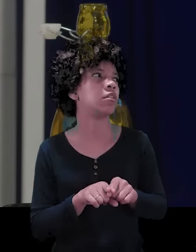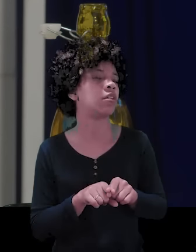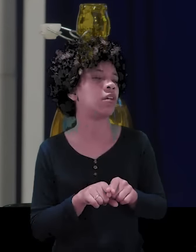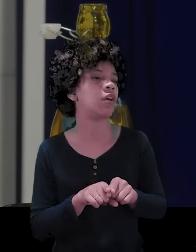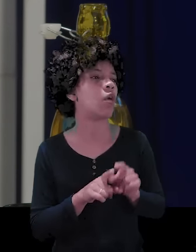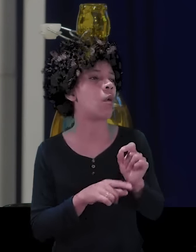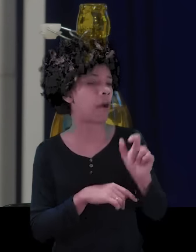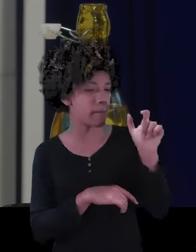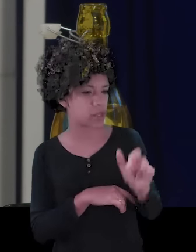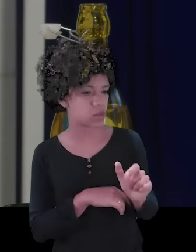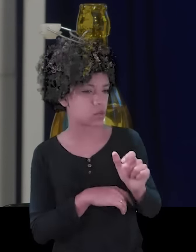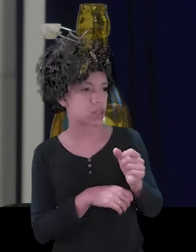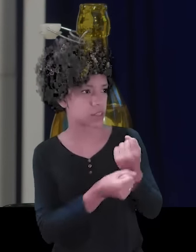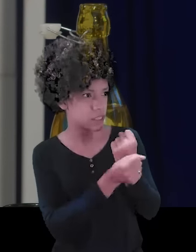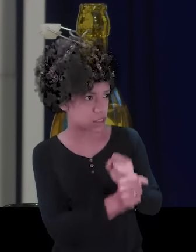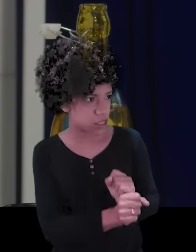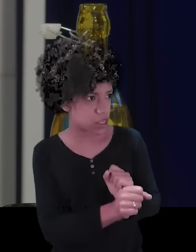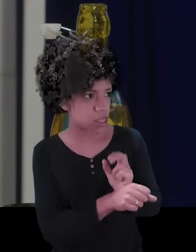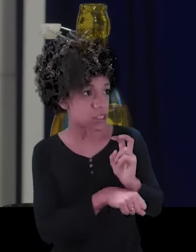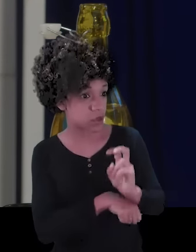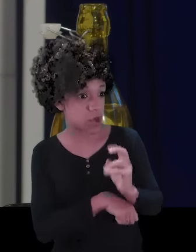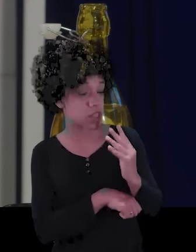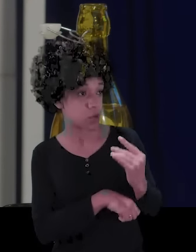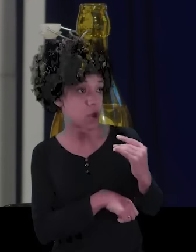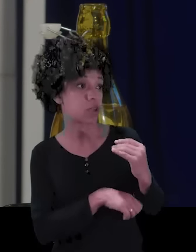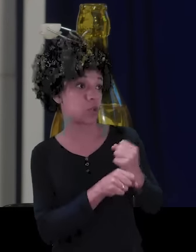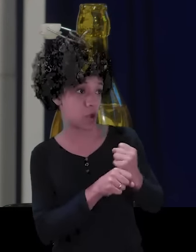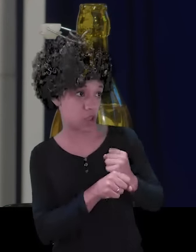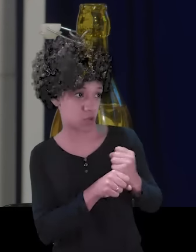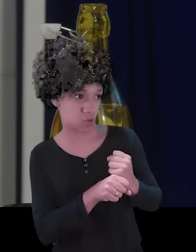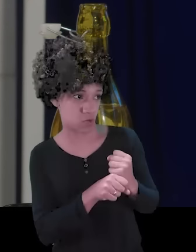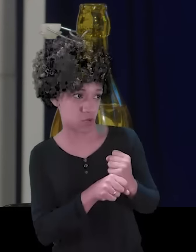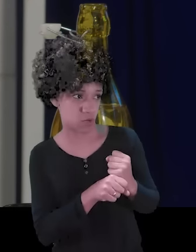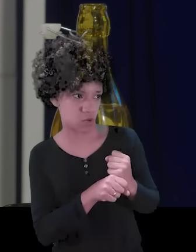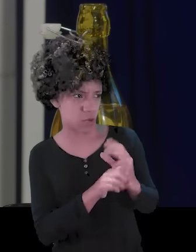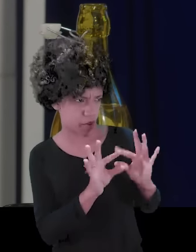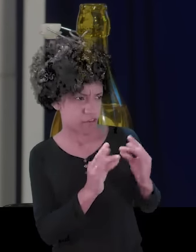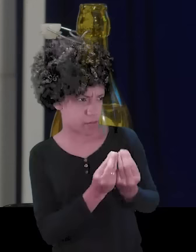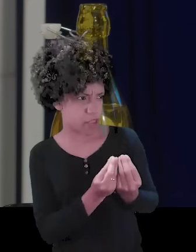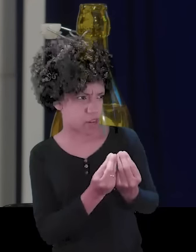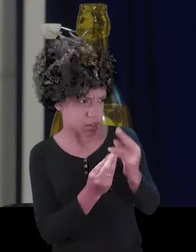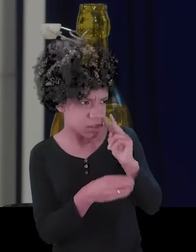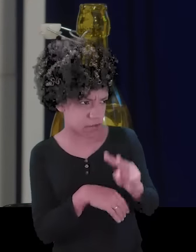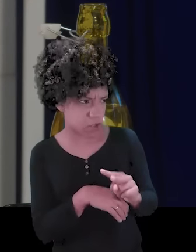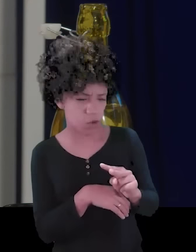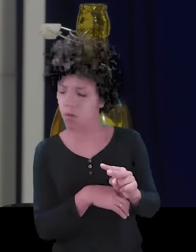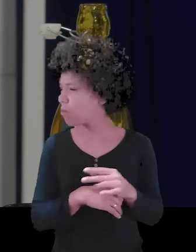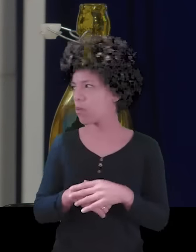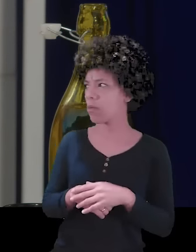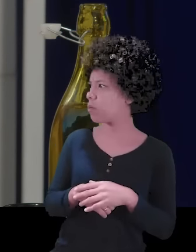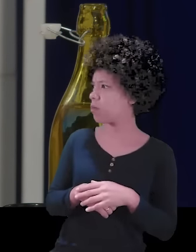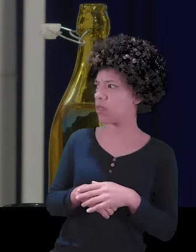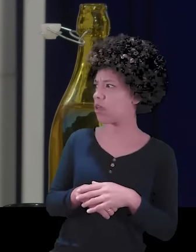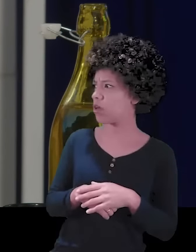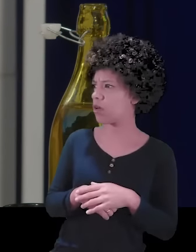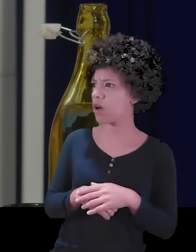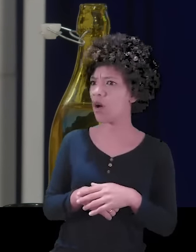uma pessoa que foi escravizada por 54 anos uma família não vem com